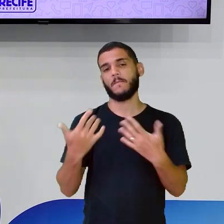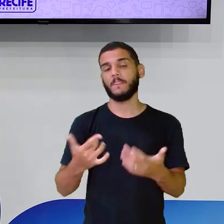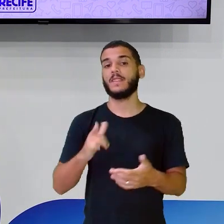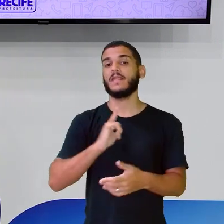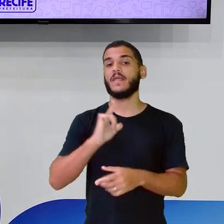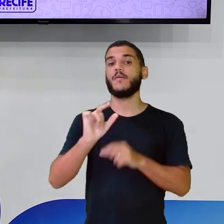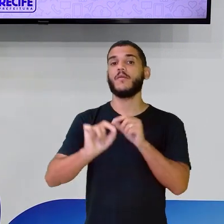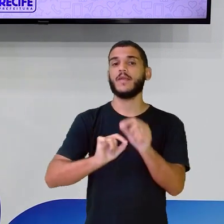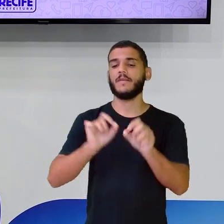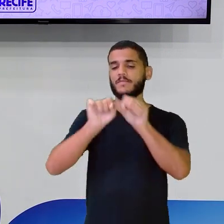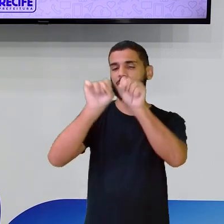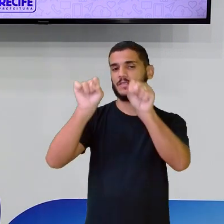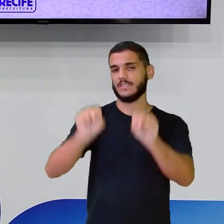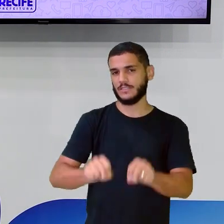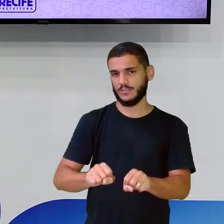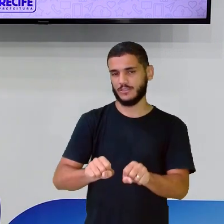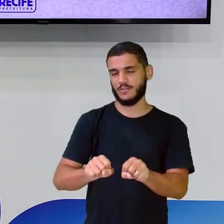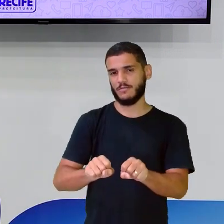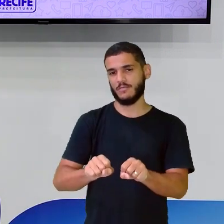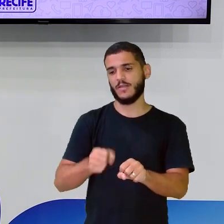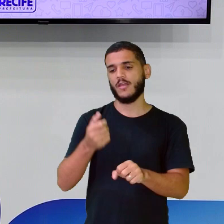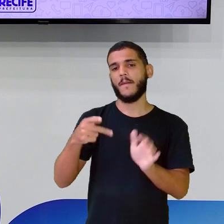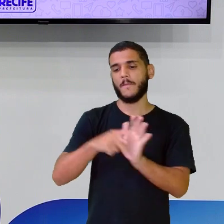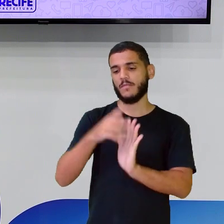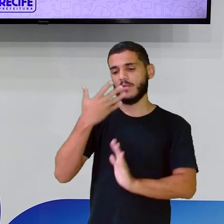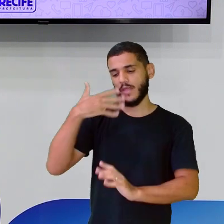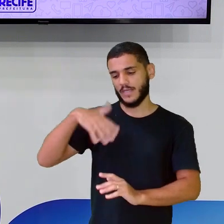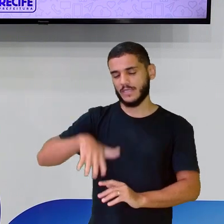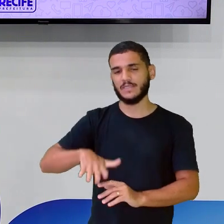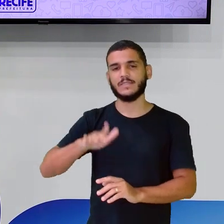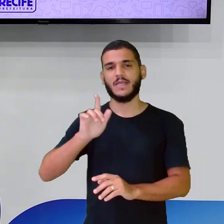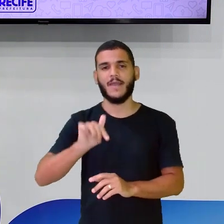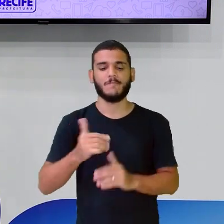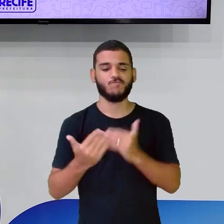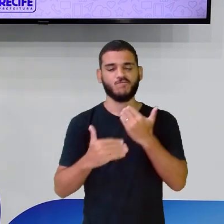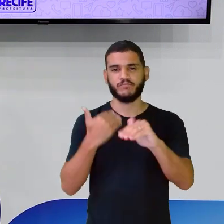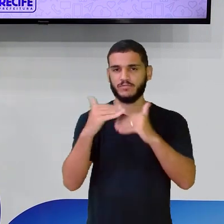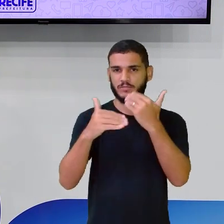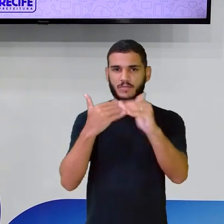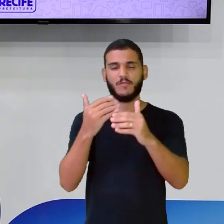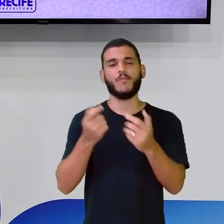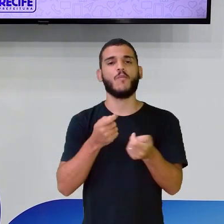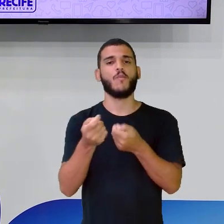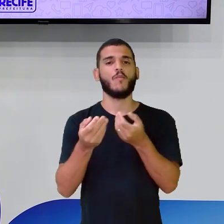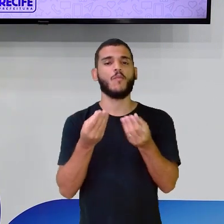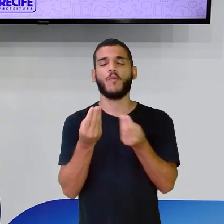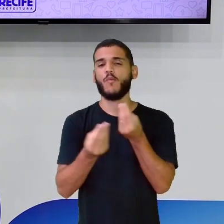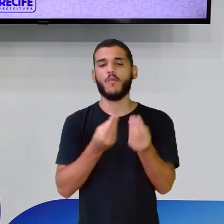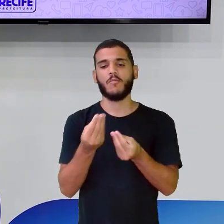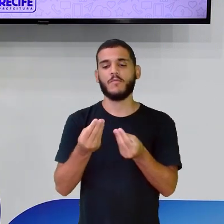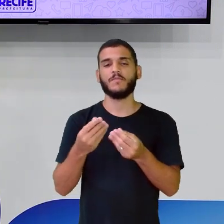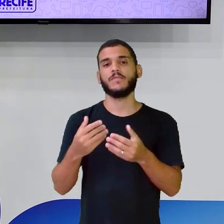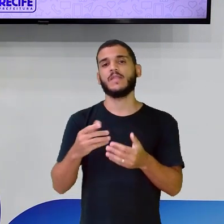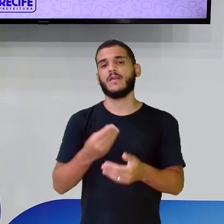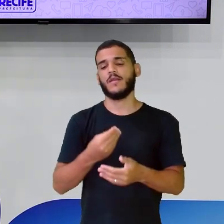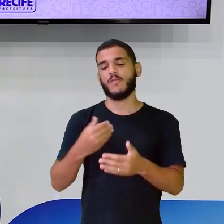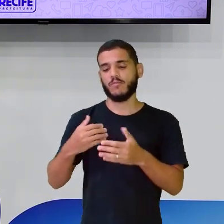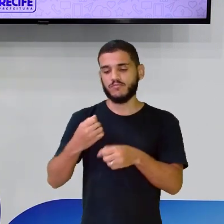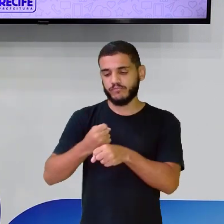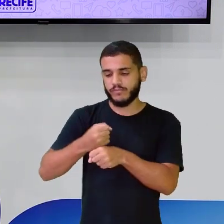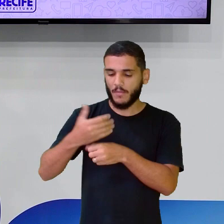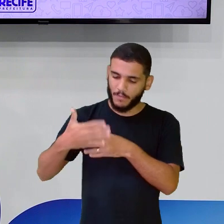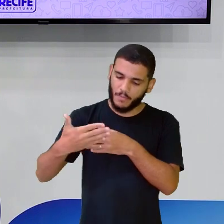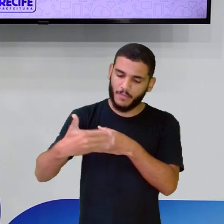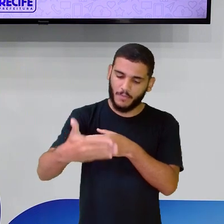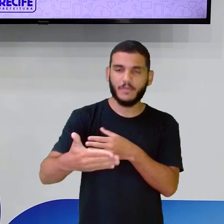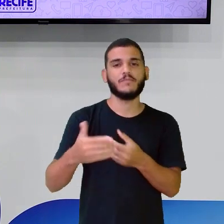Existem sistemas nas crianças, por exemplo, que eles são desenvolvidos na medida que o tempo passa. E o que é que